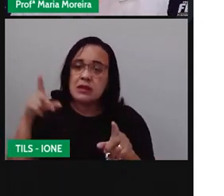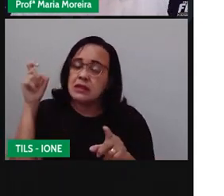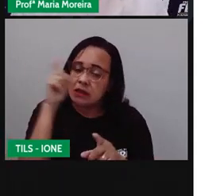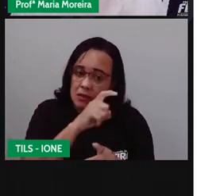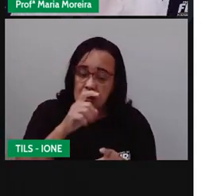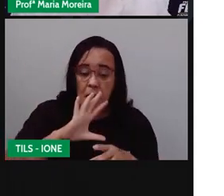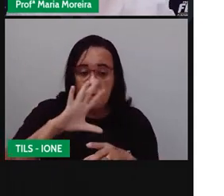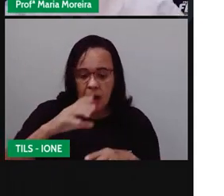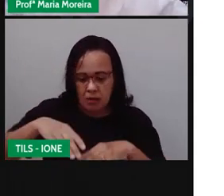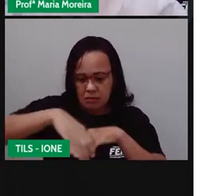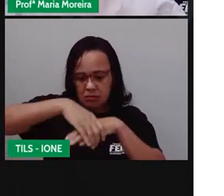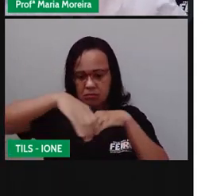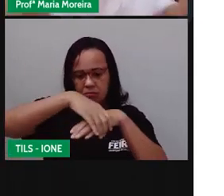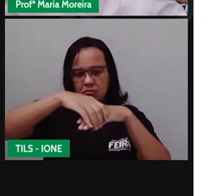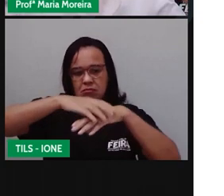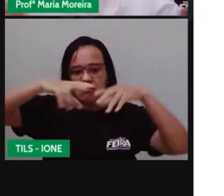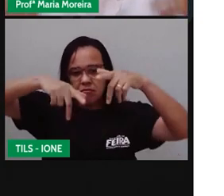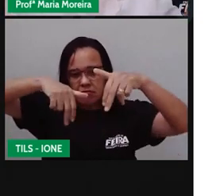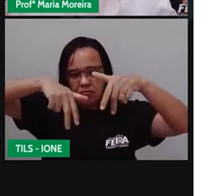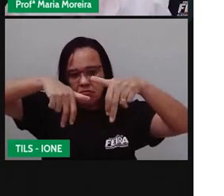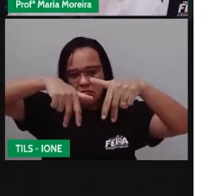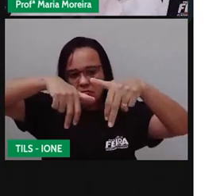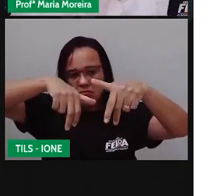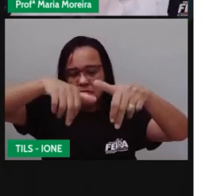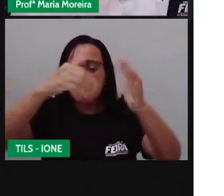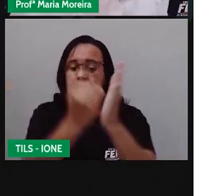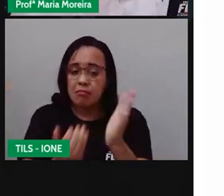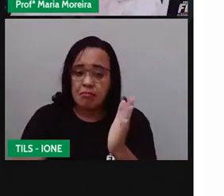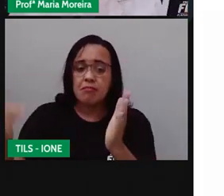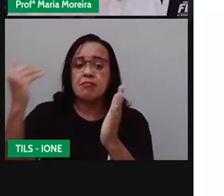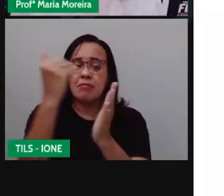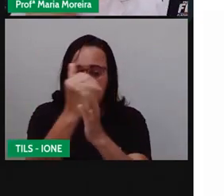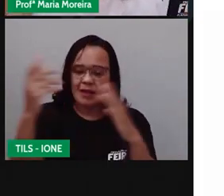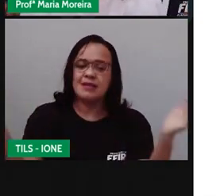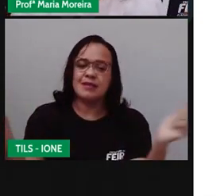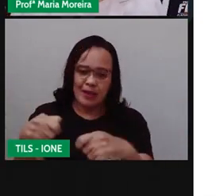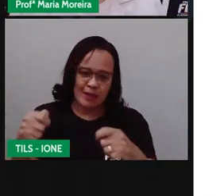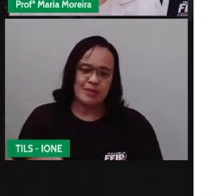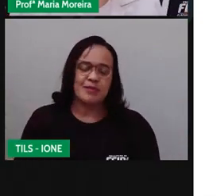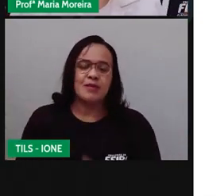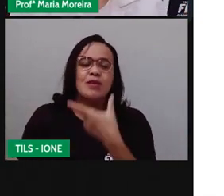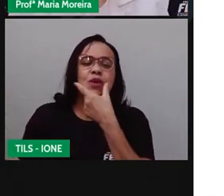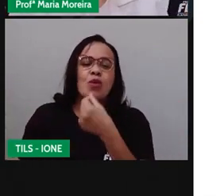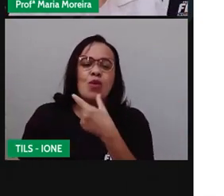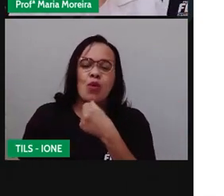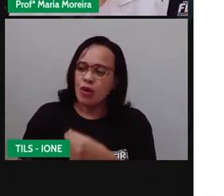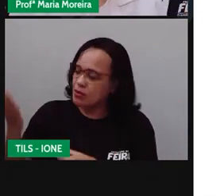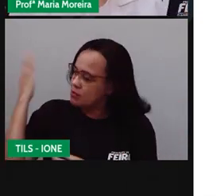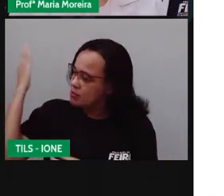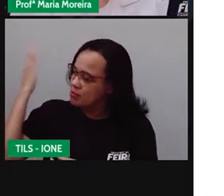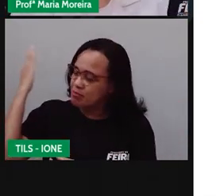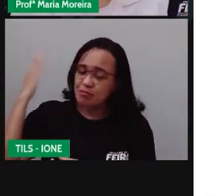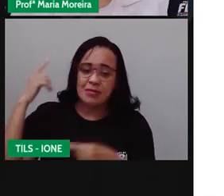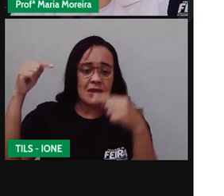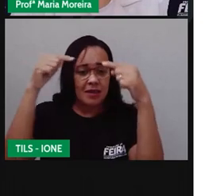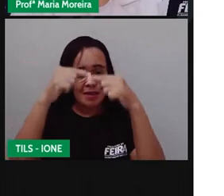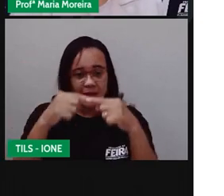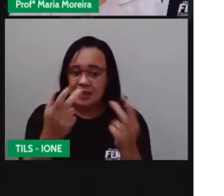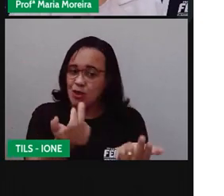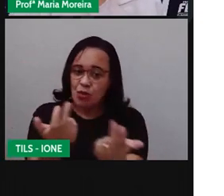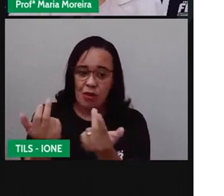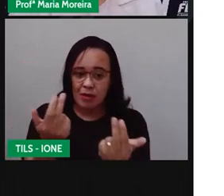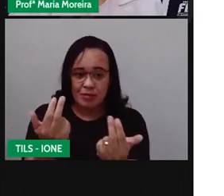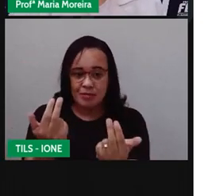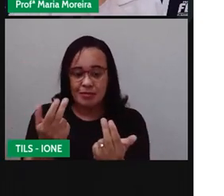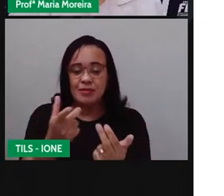você obviamente vai caminhar o quê? Cada vez mais. Assim foi com o homem aí da pré-história. E mais uma vez